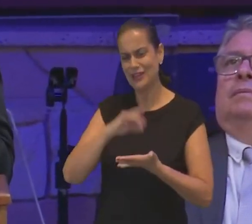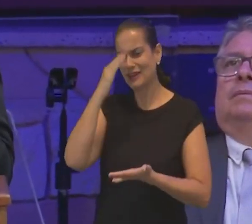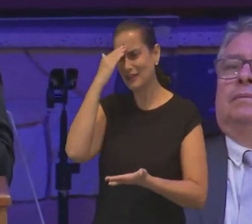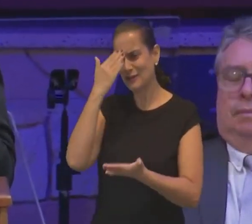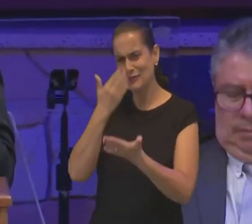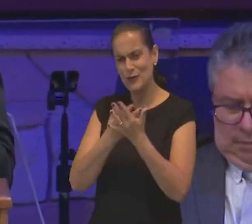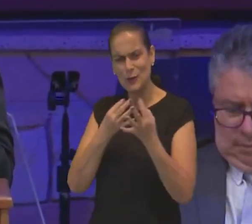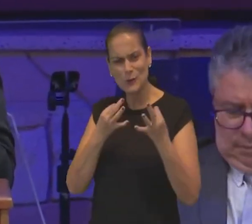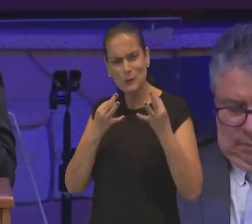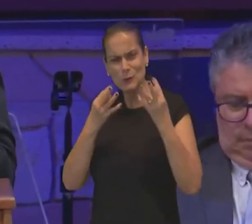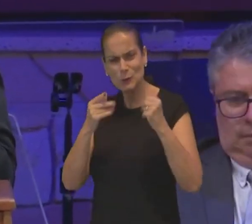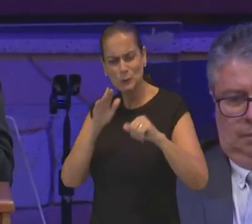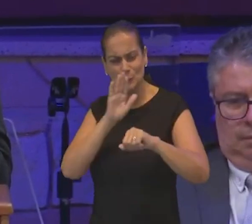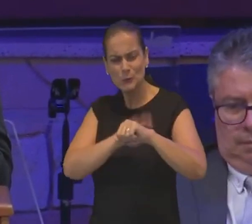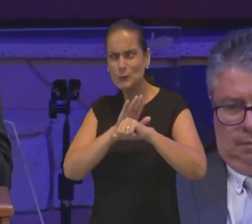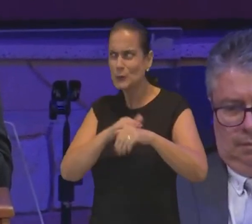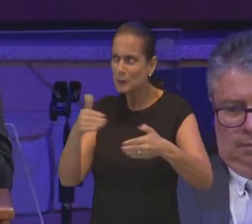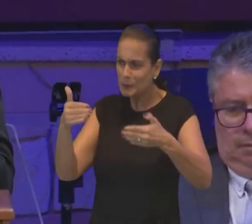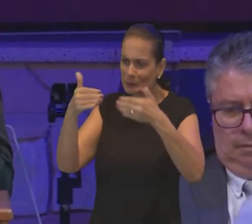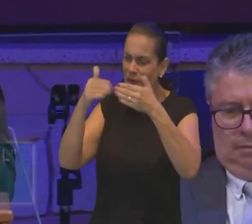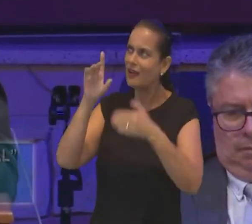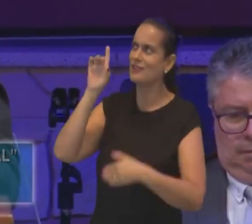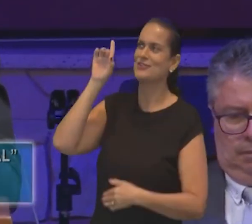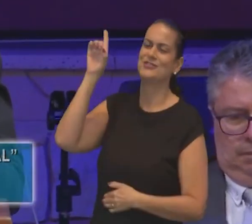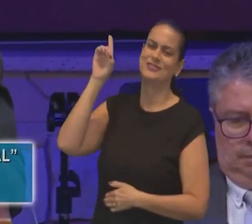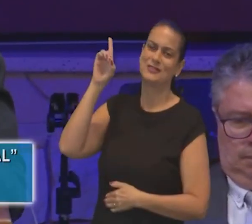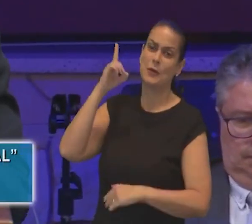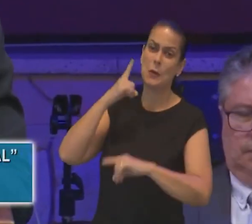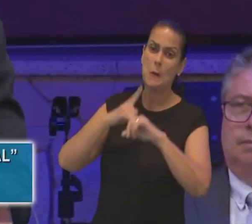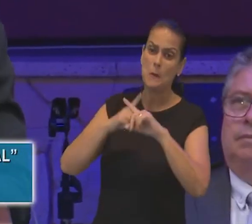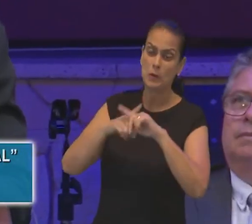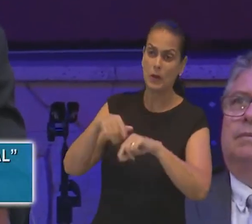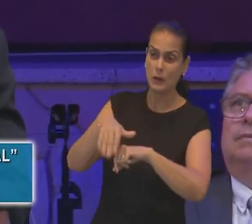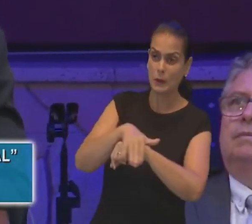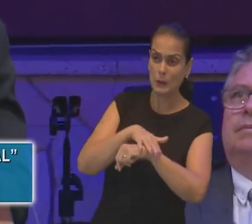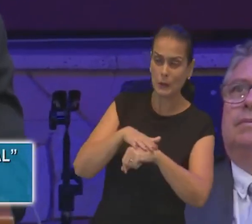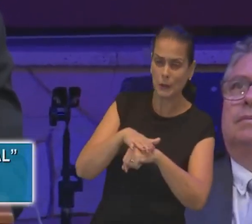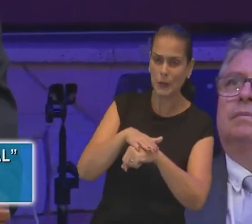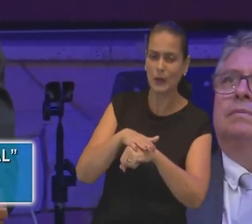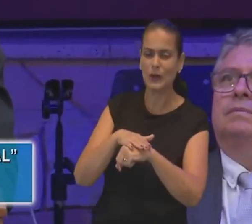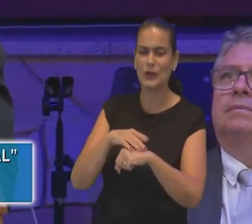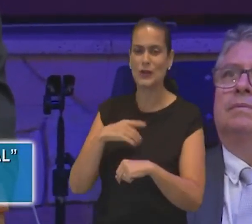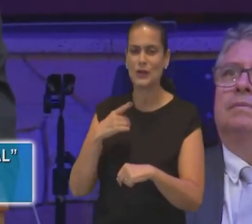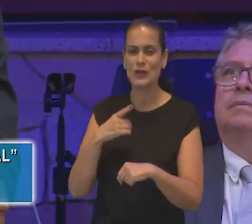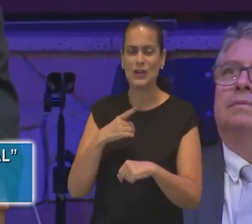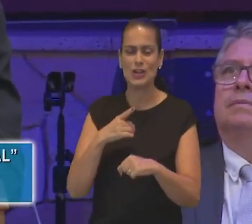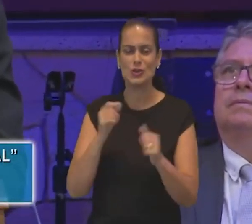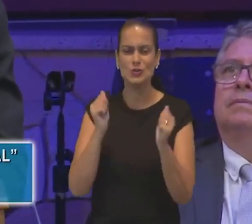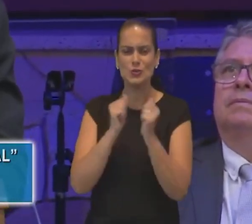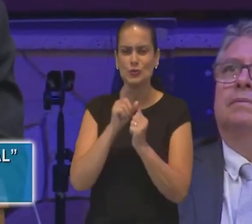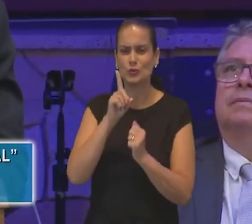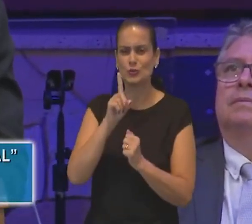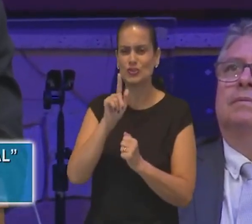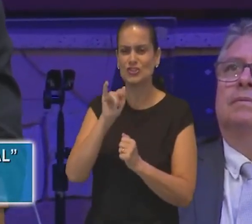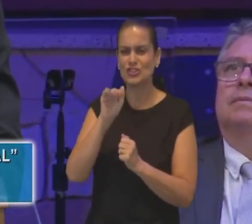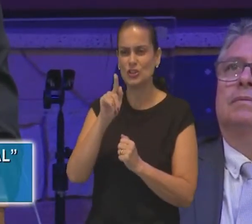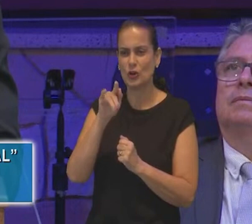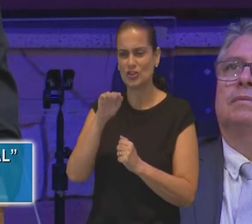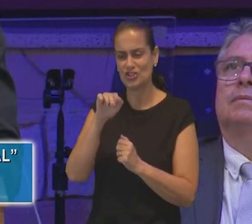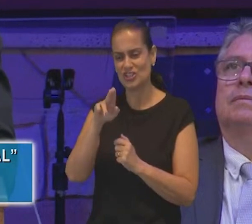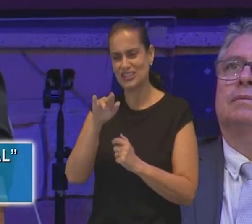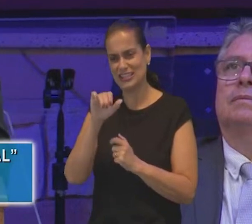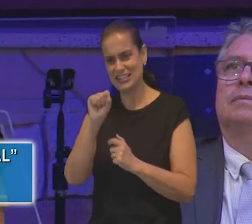que tudo está no tempo de Deus, porque essa nossa conversa com o nosso irmão Diógenes, daqui da